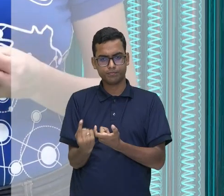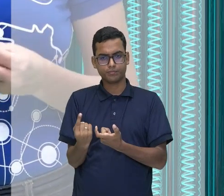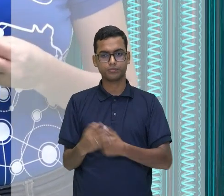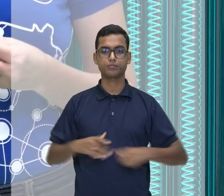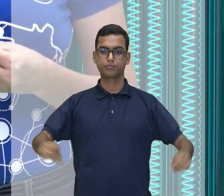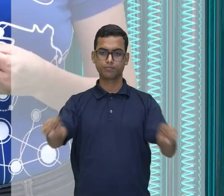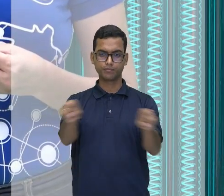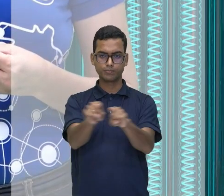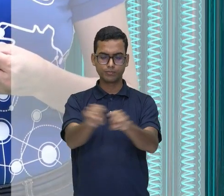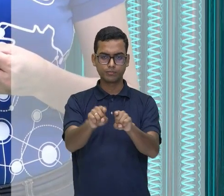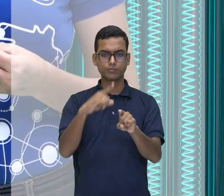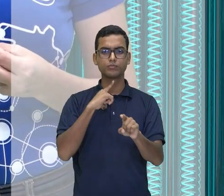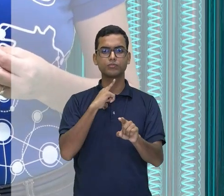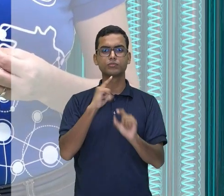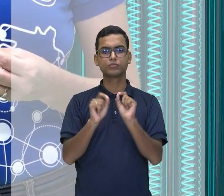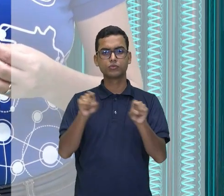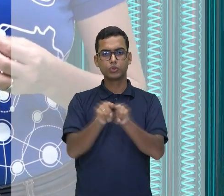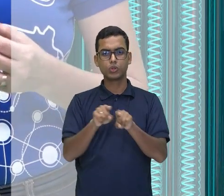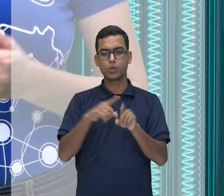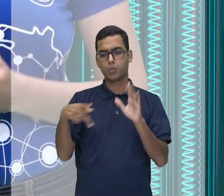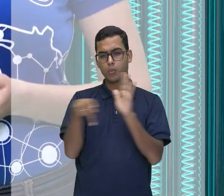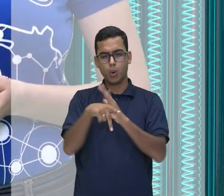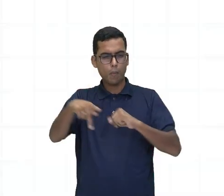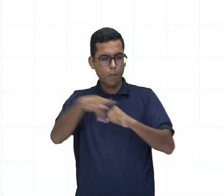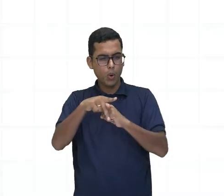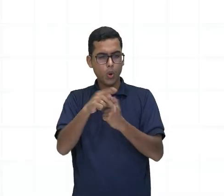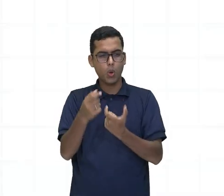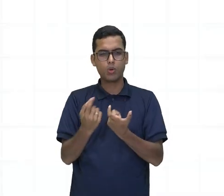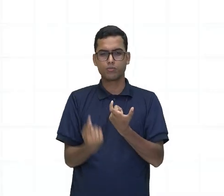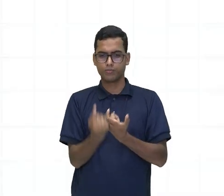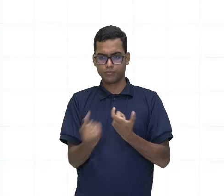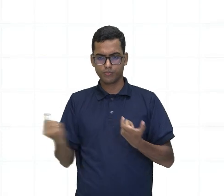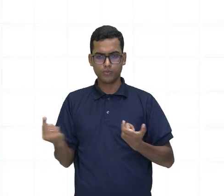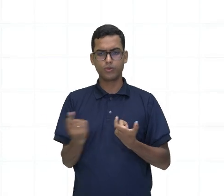singular, nós temos também do pronomes do plural. Acompanhem comigo.